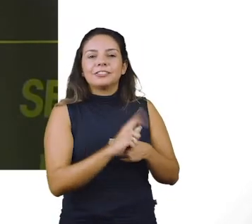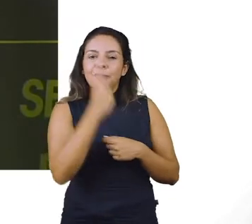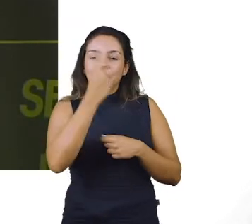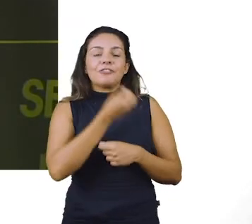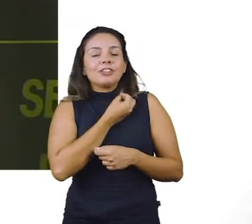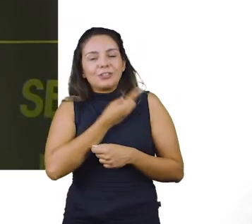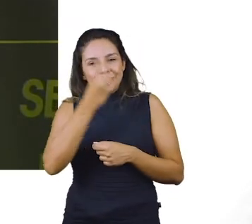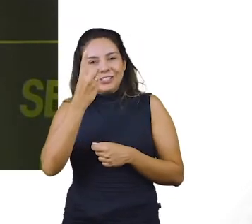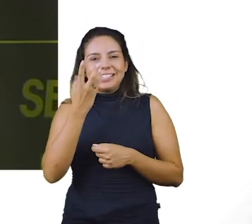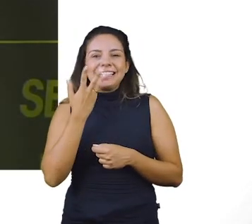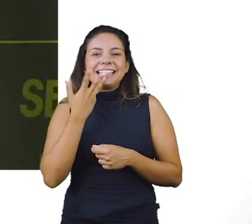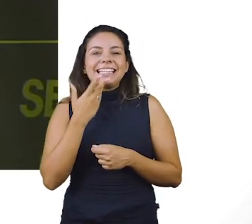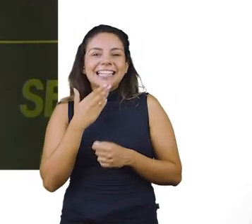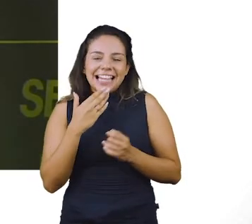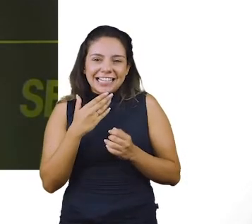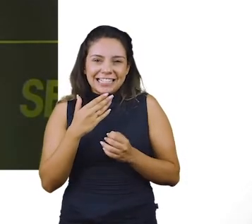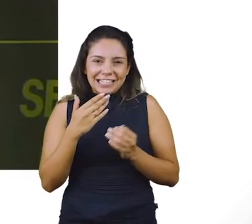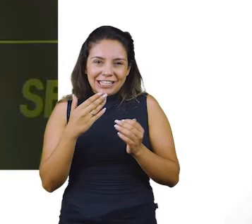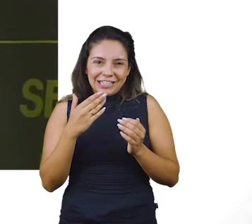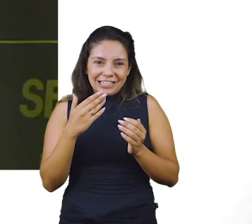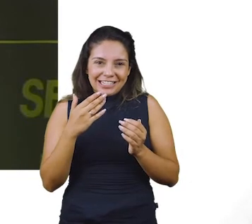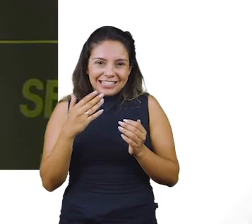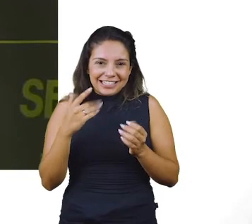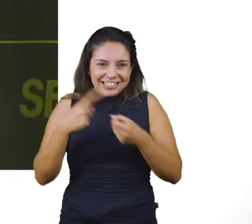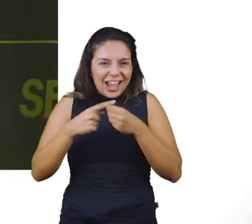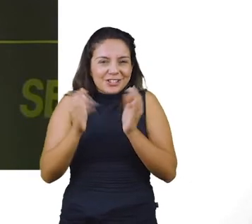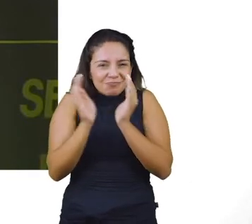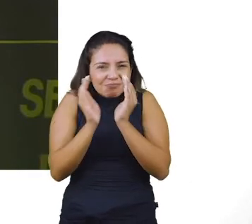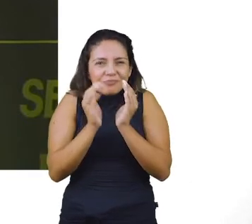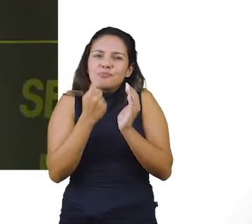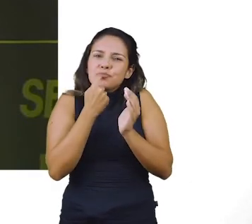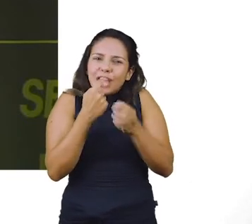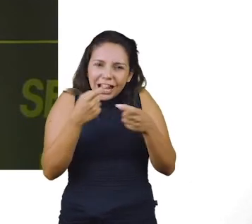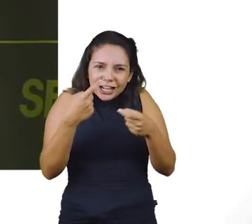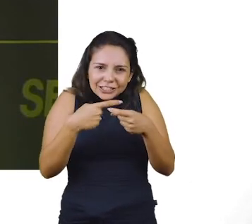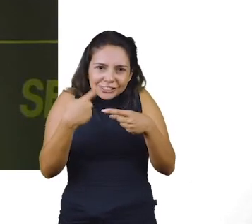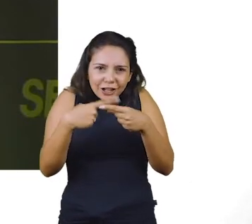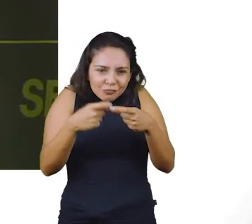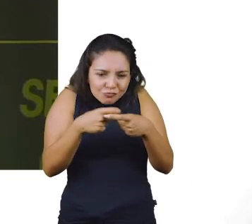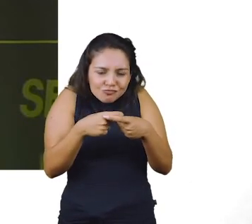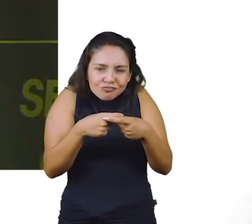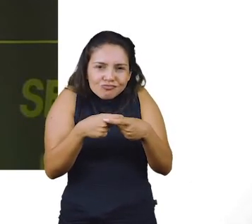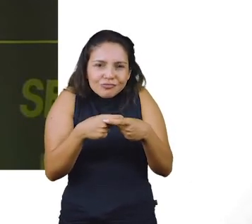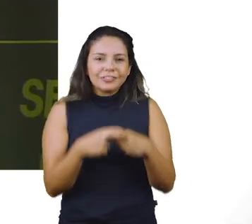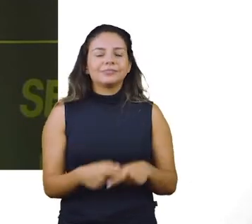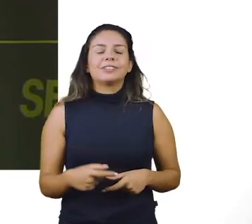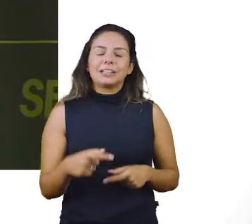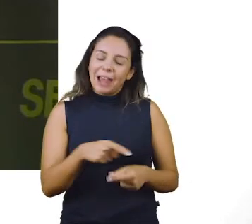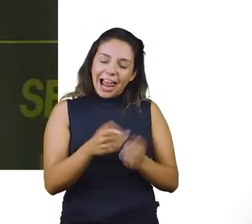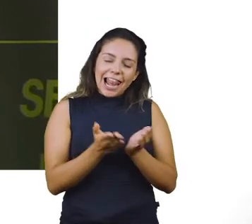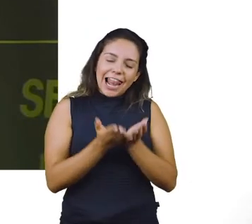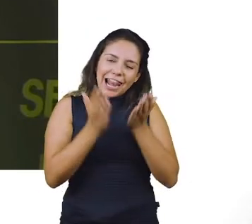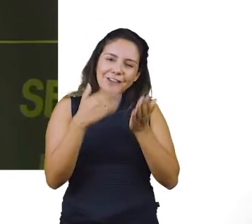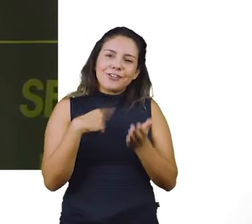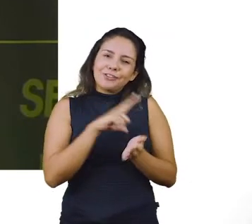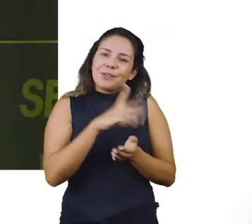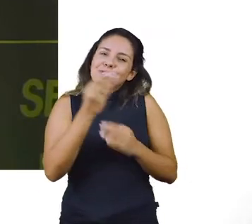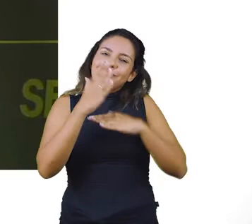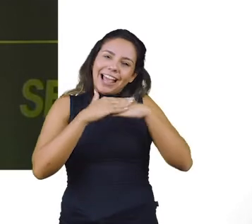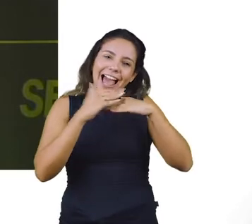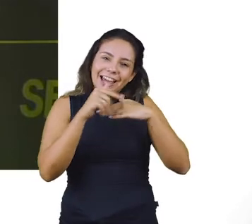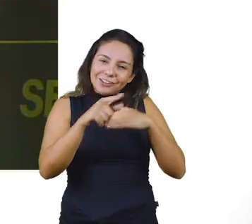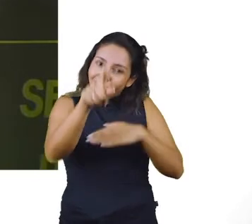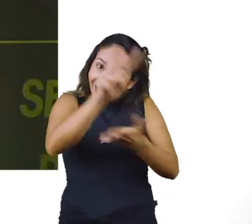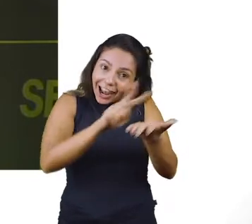um menino de uma cidade pequena. É um livro que eu tenho um carinho imenso por ele e convido todo mundo para